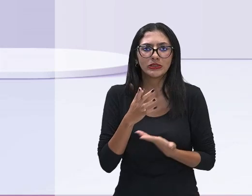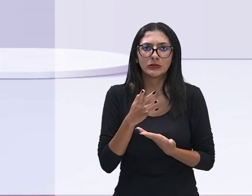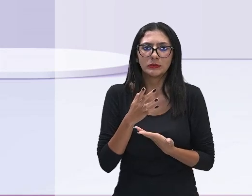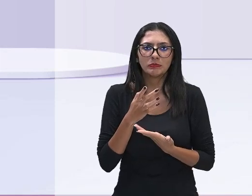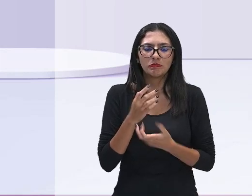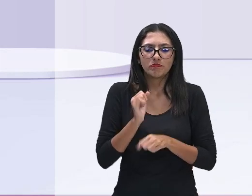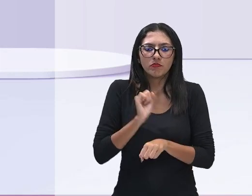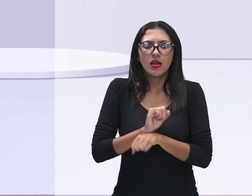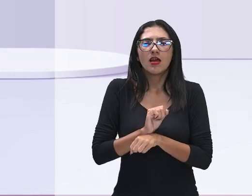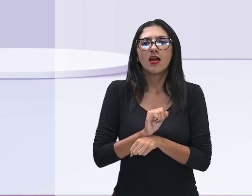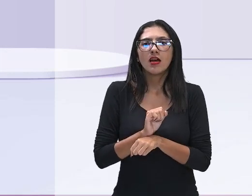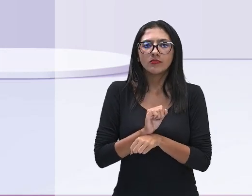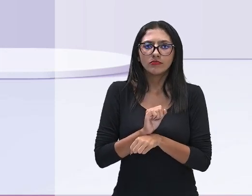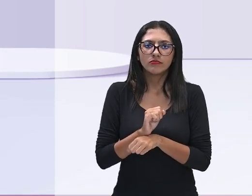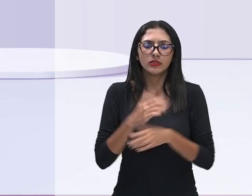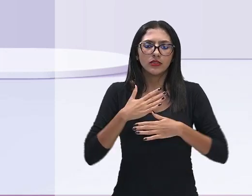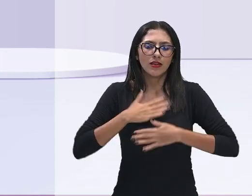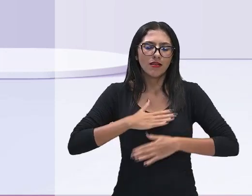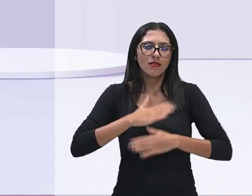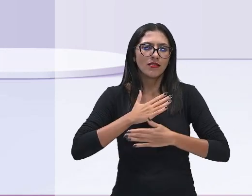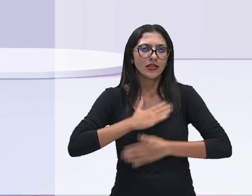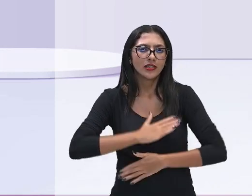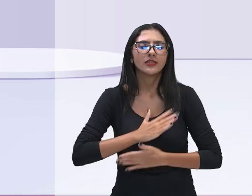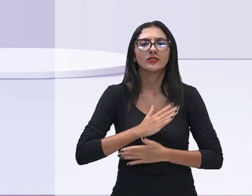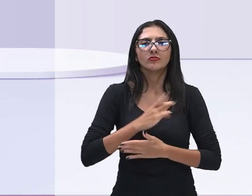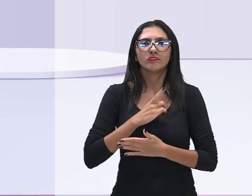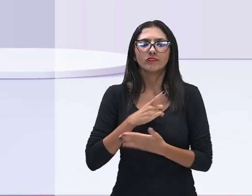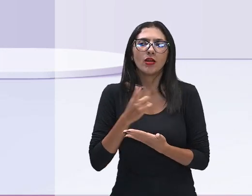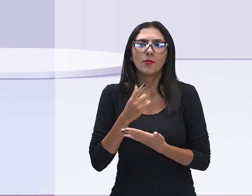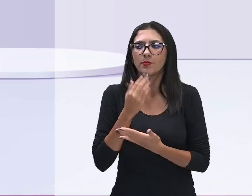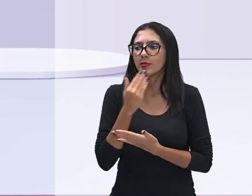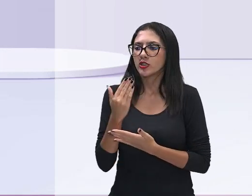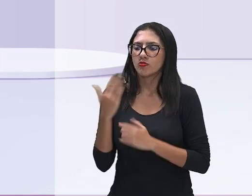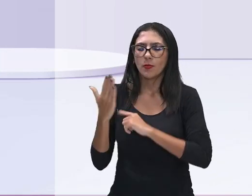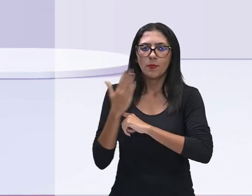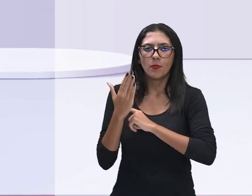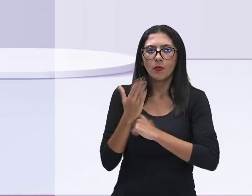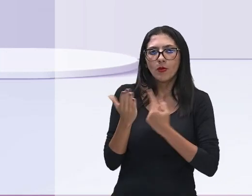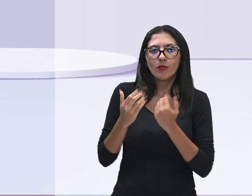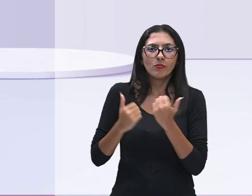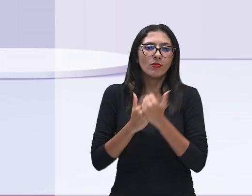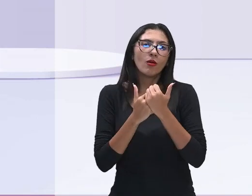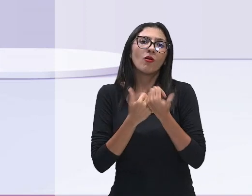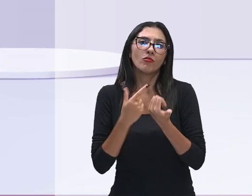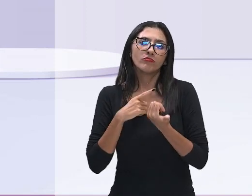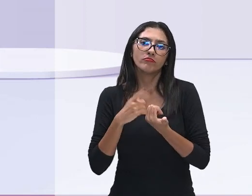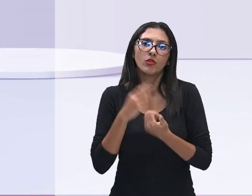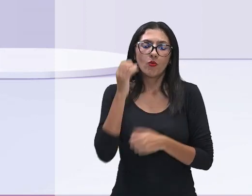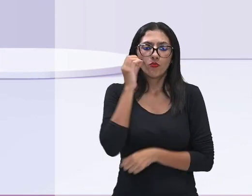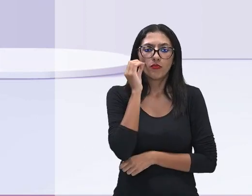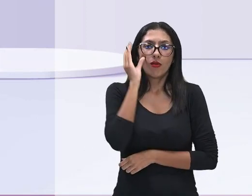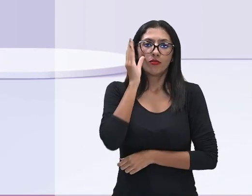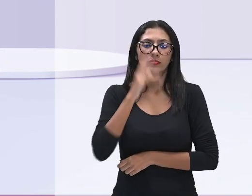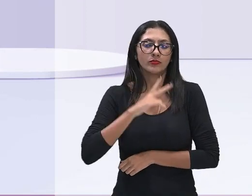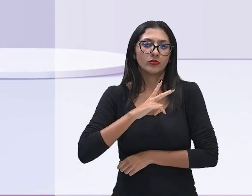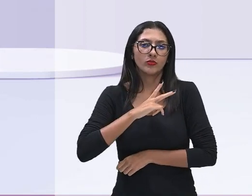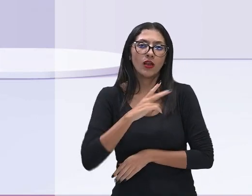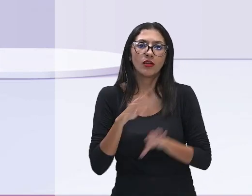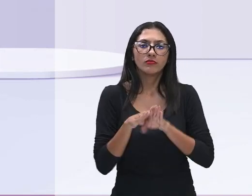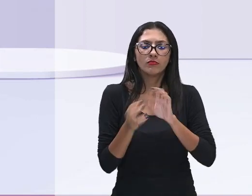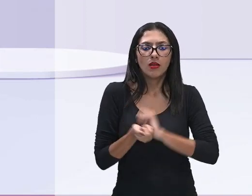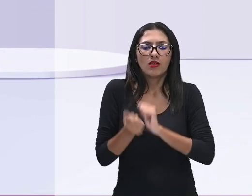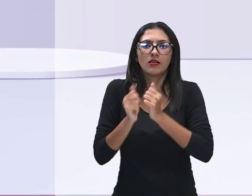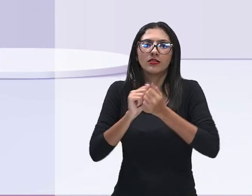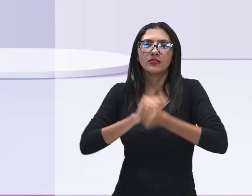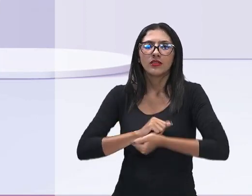gente dar uma pausa, respirar, buscar um apoio emocional, tentar se autoconhecer, se adaptar a essas